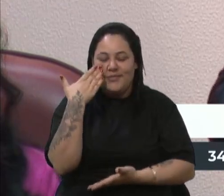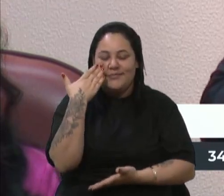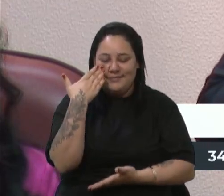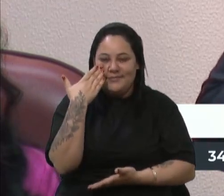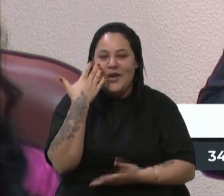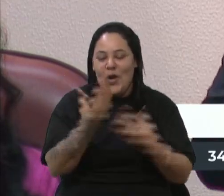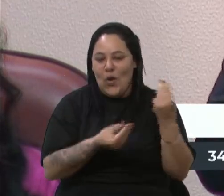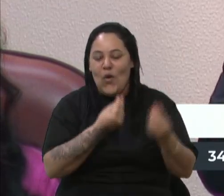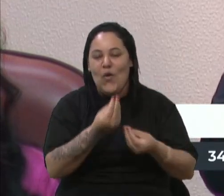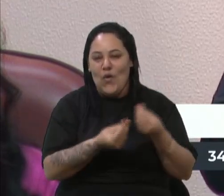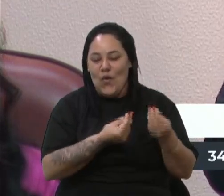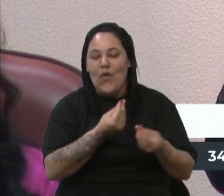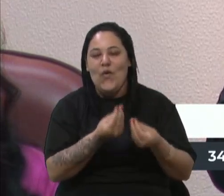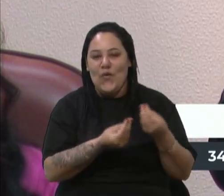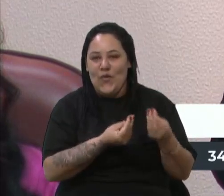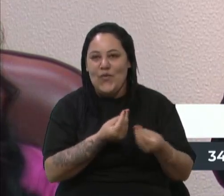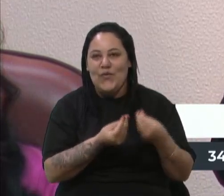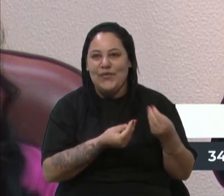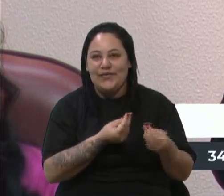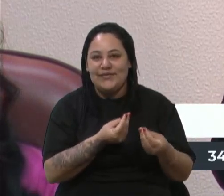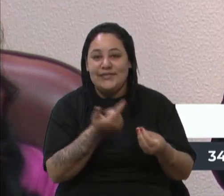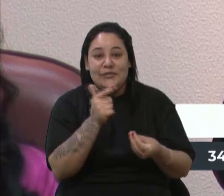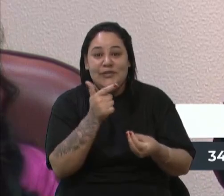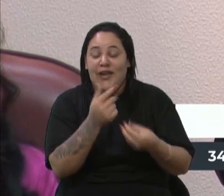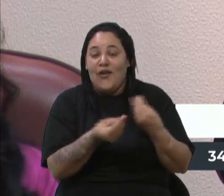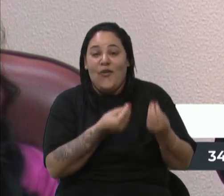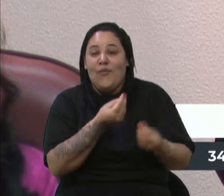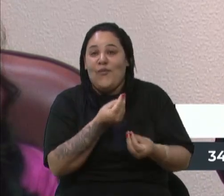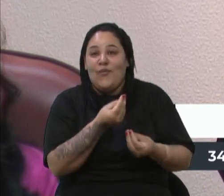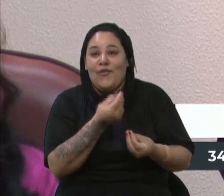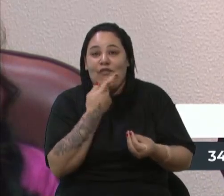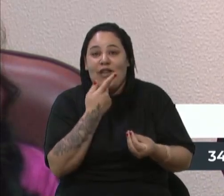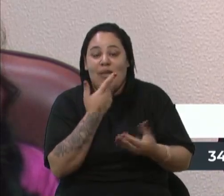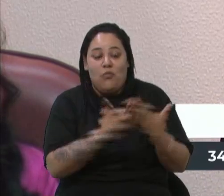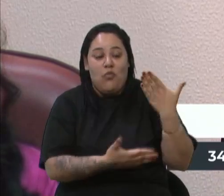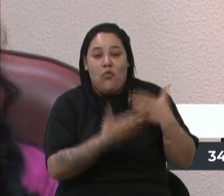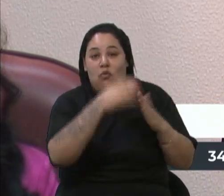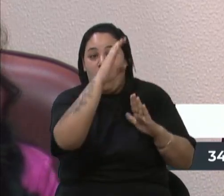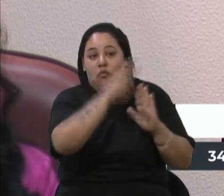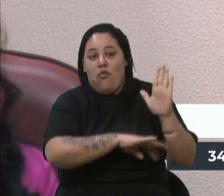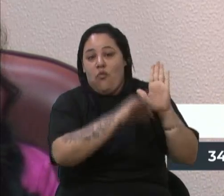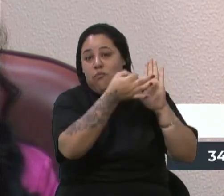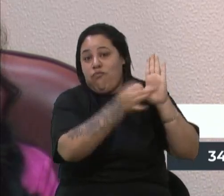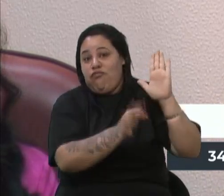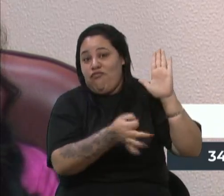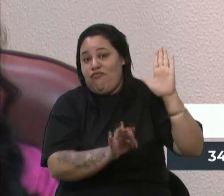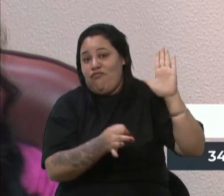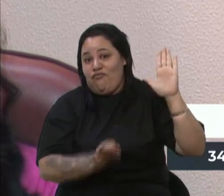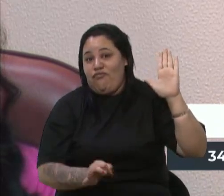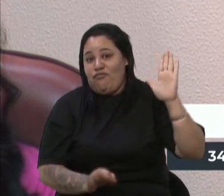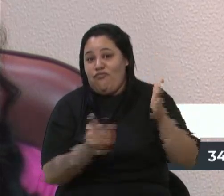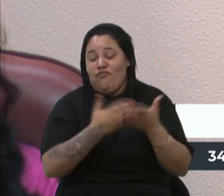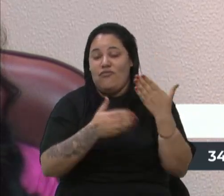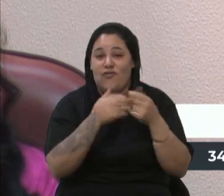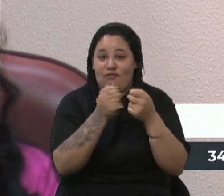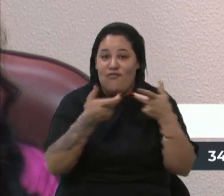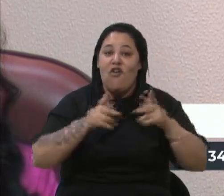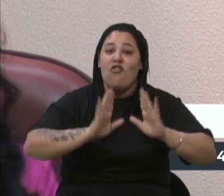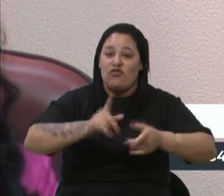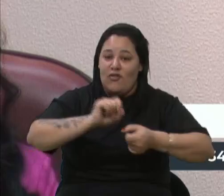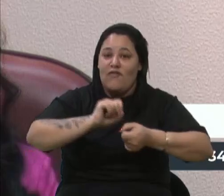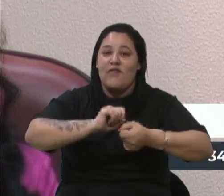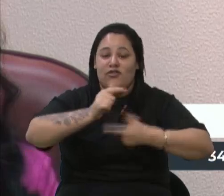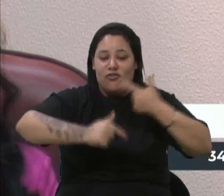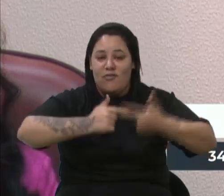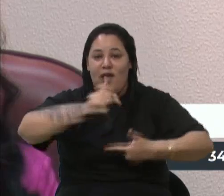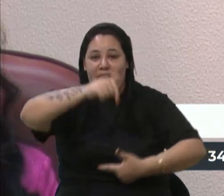muito bem que não dá acho que para nem mencionar que todo o currículo do Chico né João de tudo que o Chico já fez e